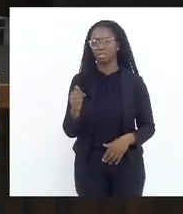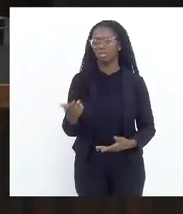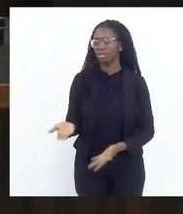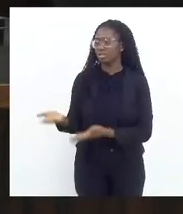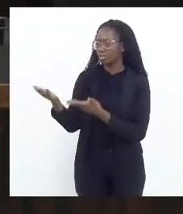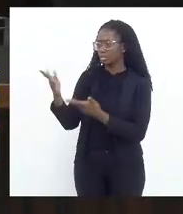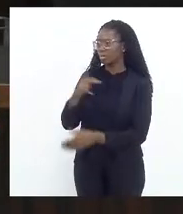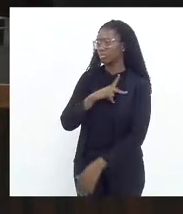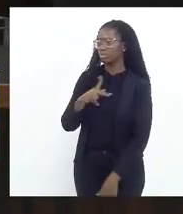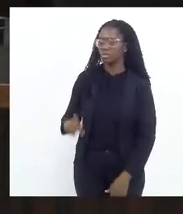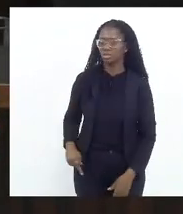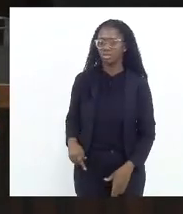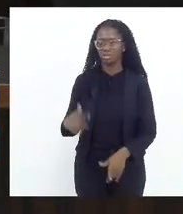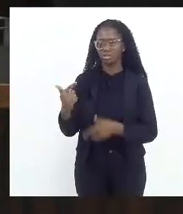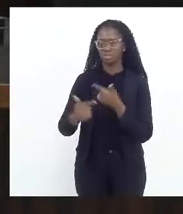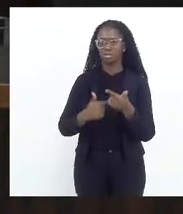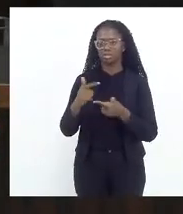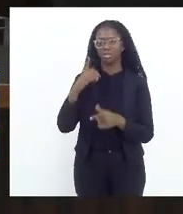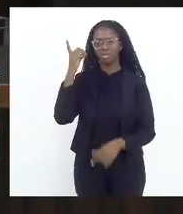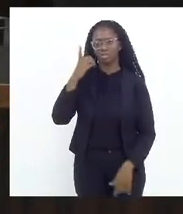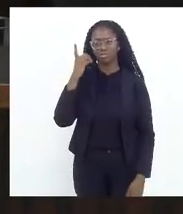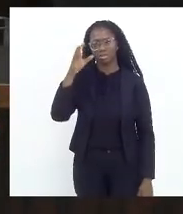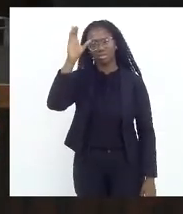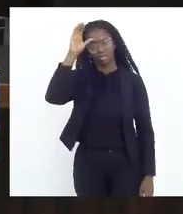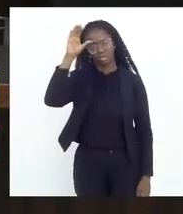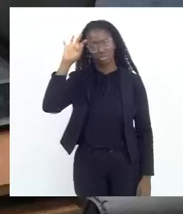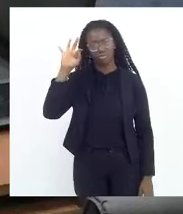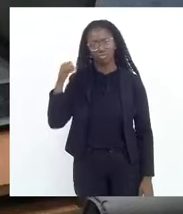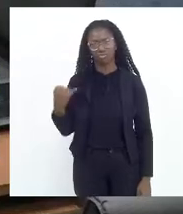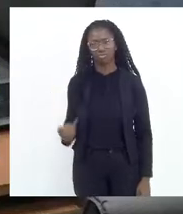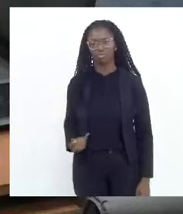a presidência dos trabalhos para a deputada Tia Ju.